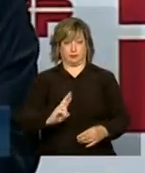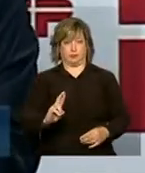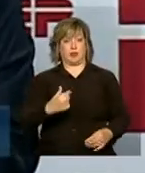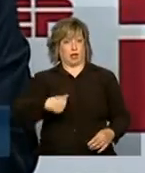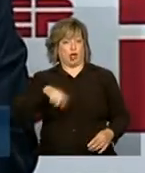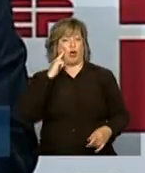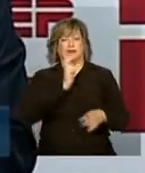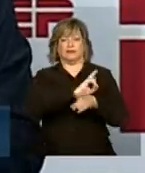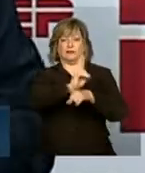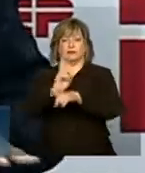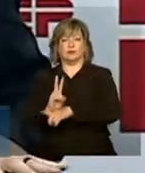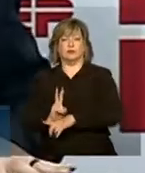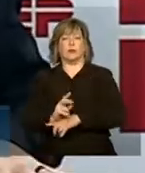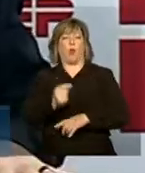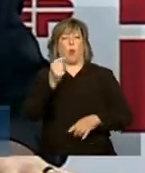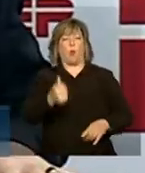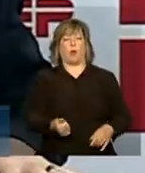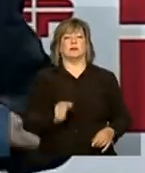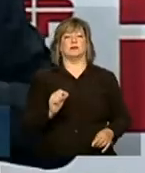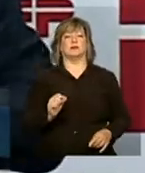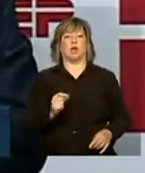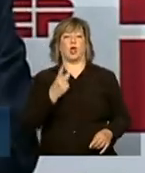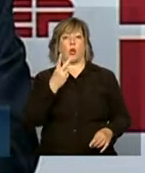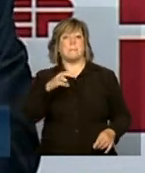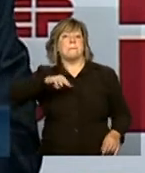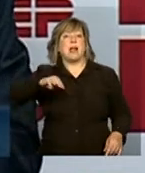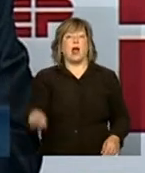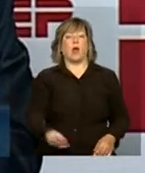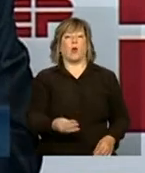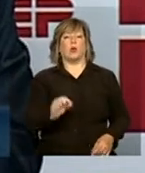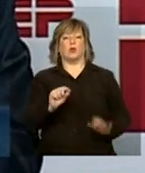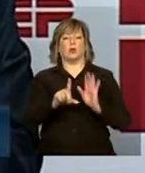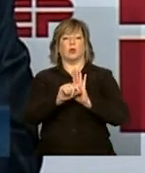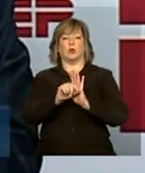monitoramos cerca de quase 2 milhões de twitters.